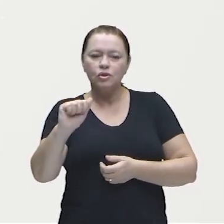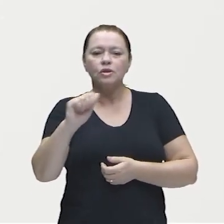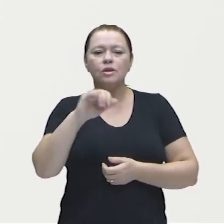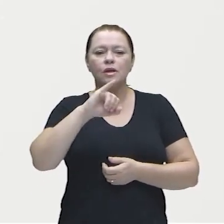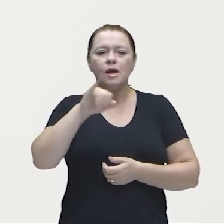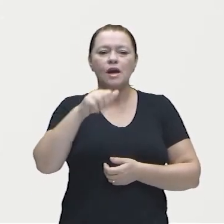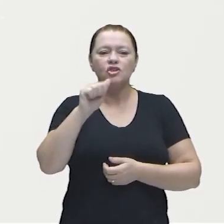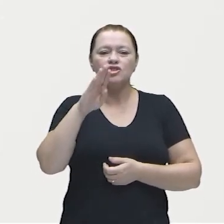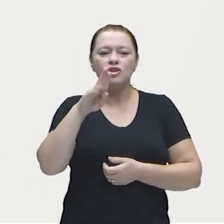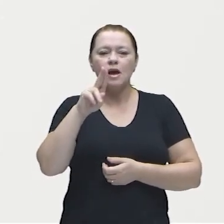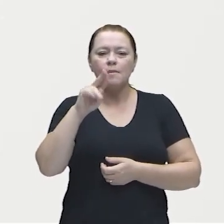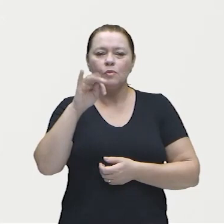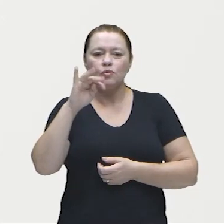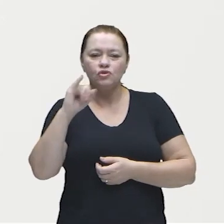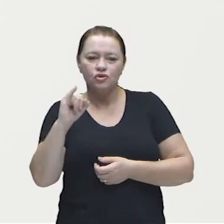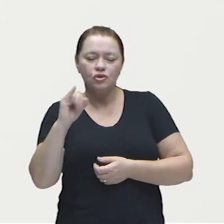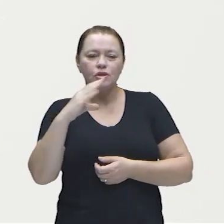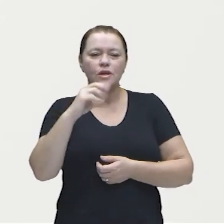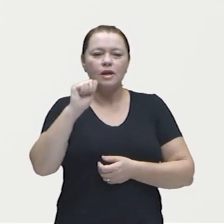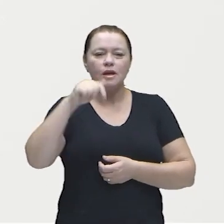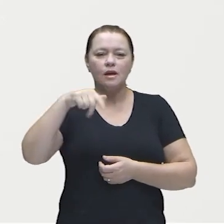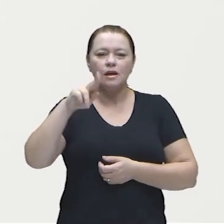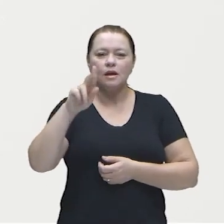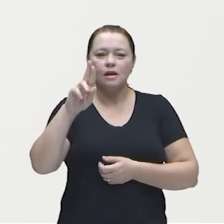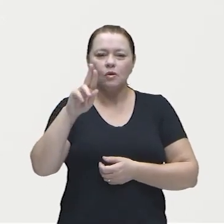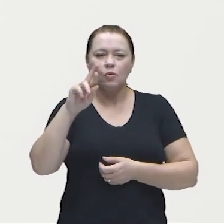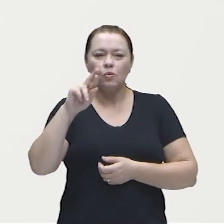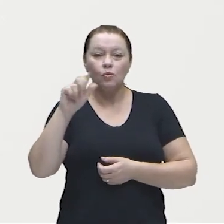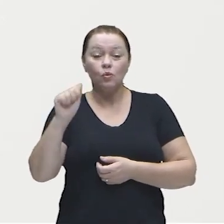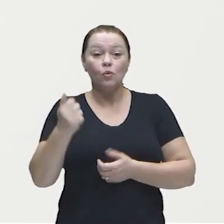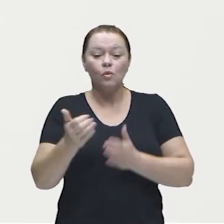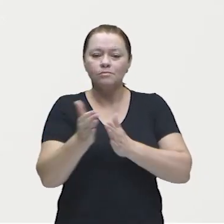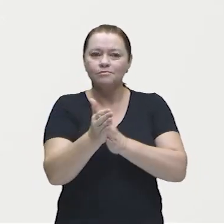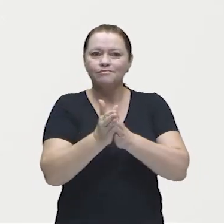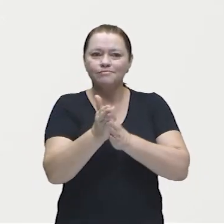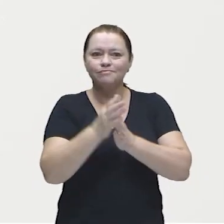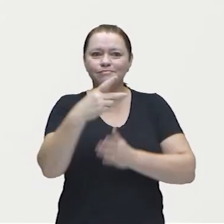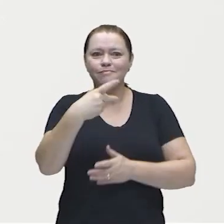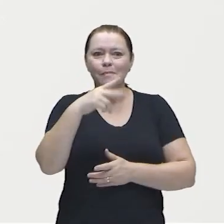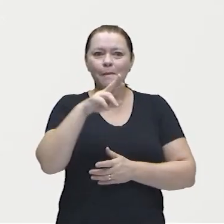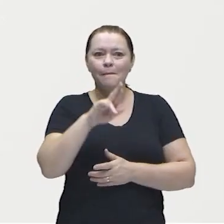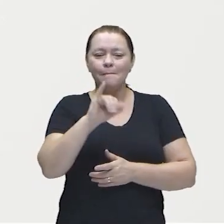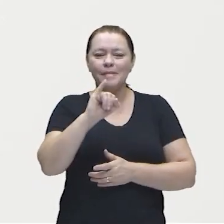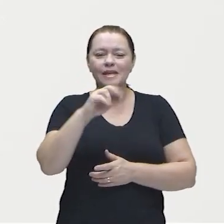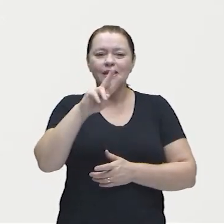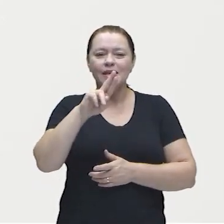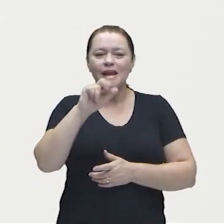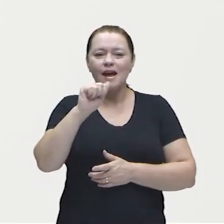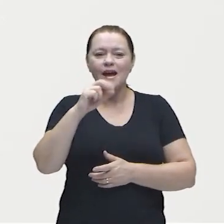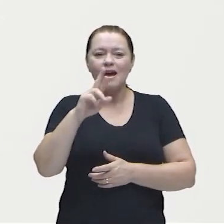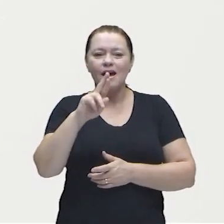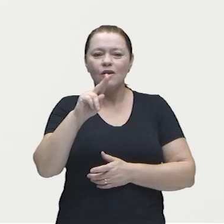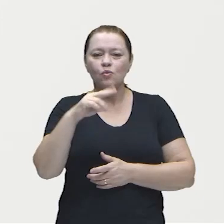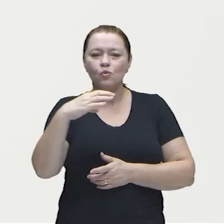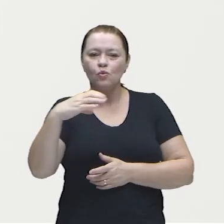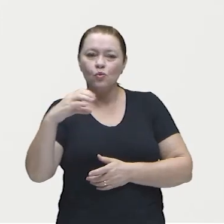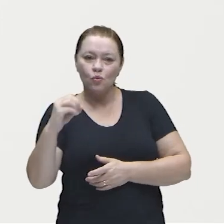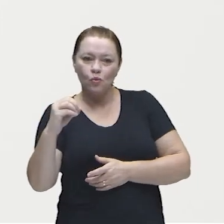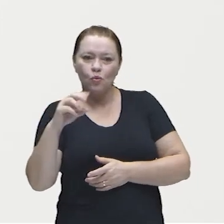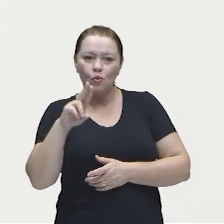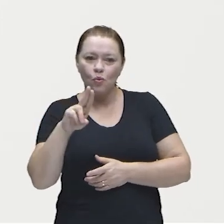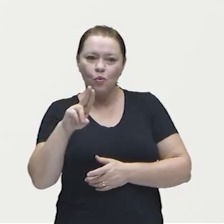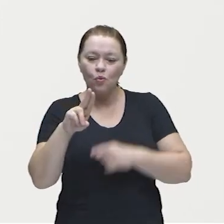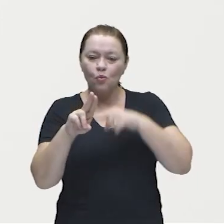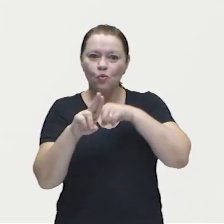jabuti, canguru, pirarucu, que também é um peixe aqui da nossa região, nós escrevemos